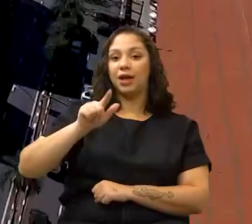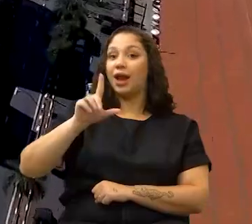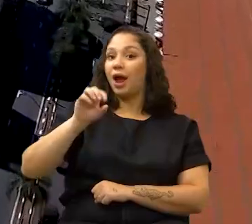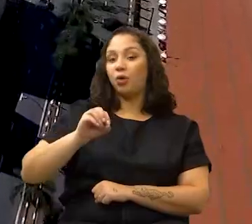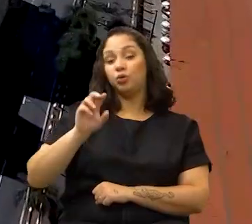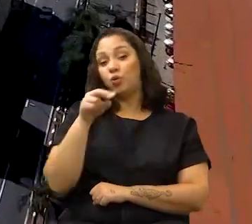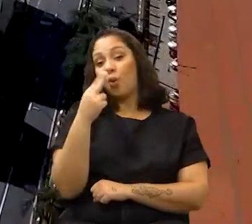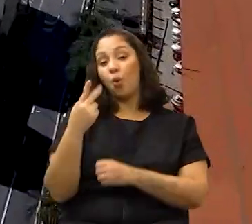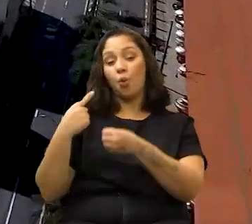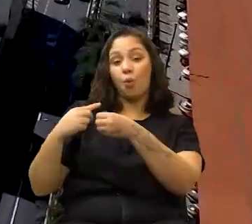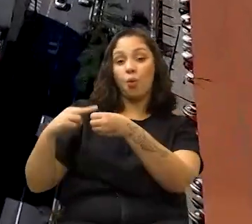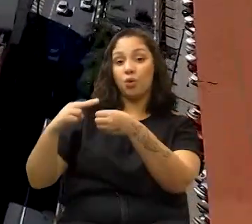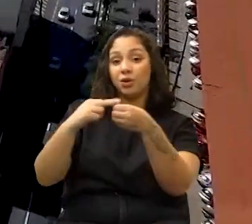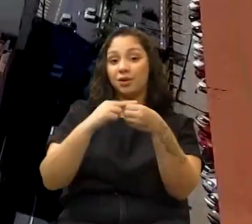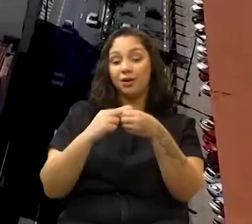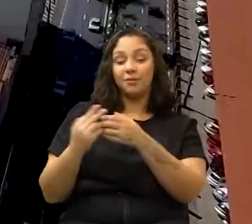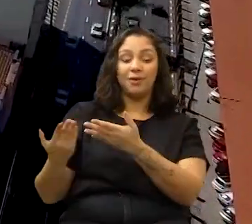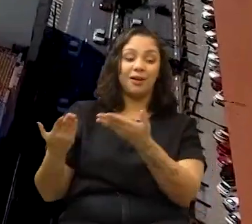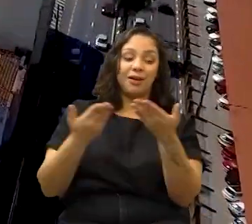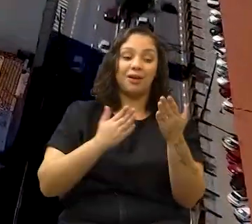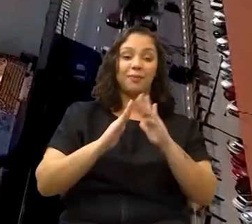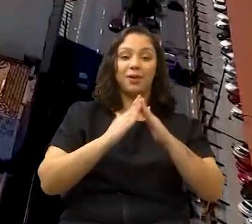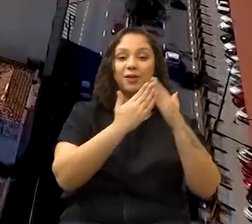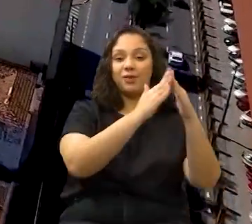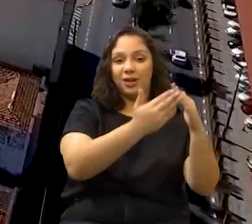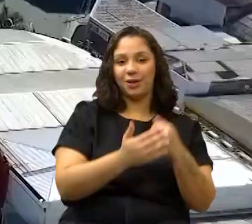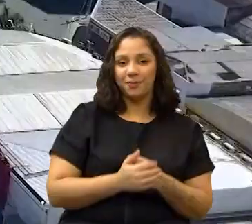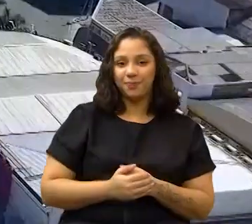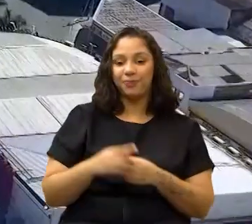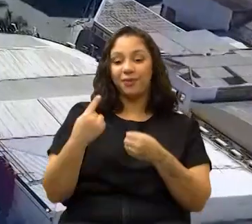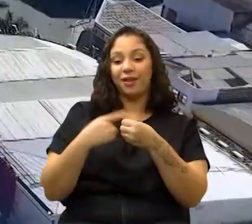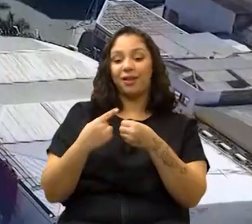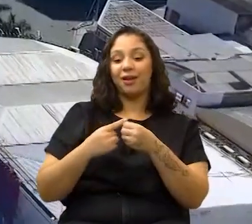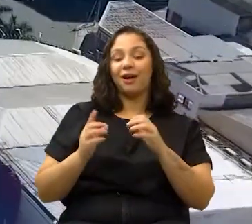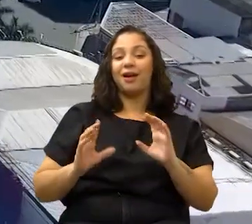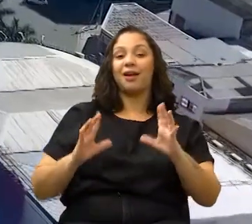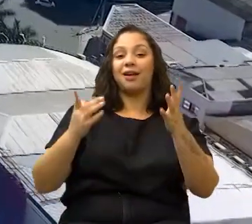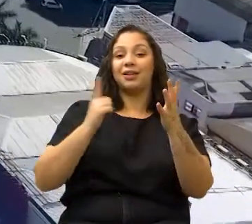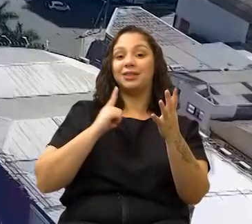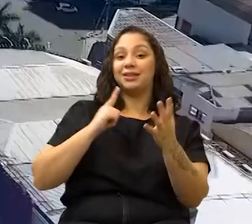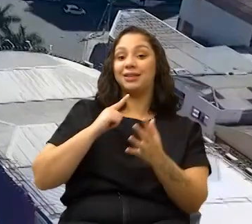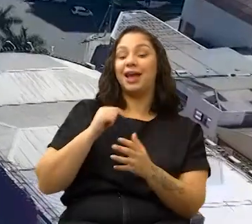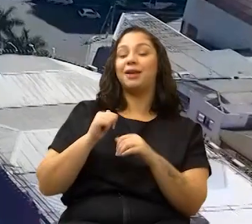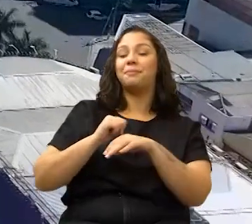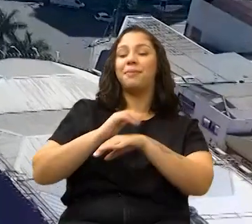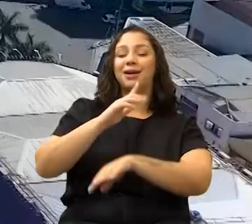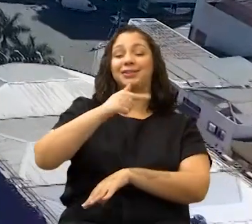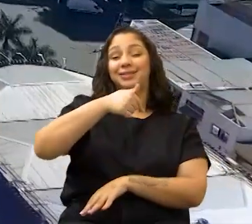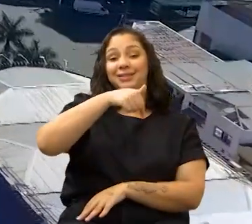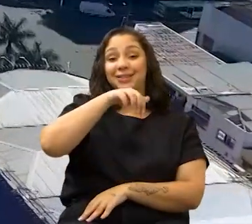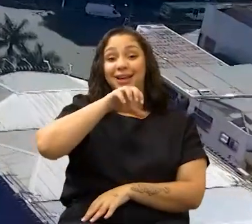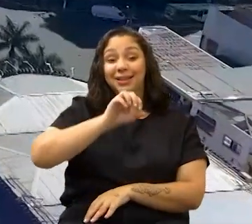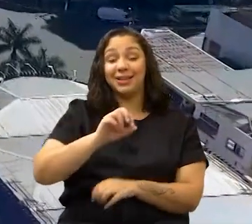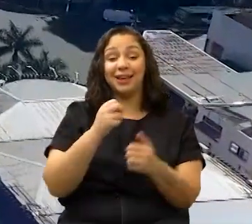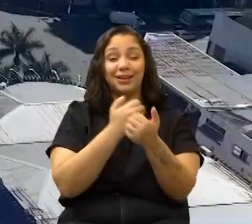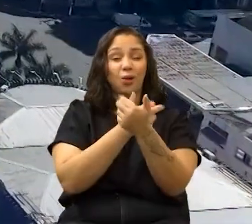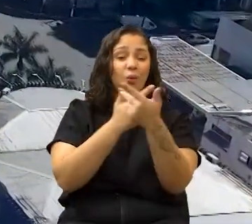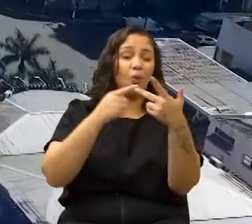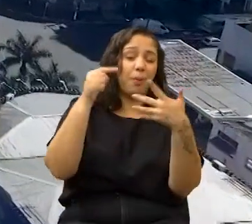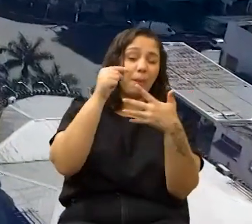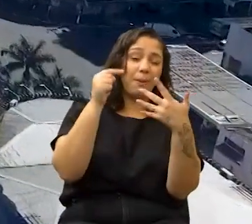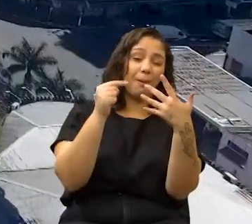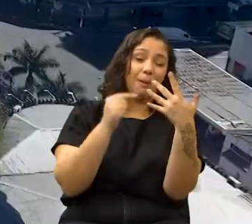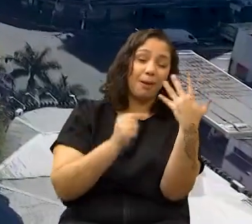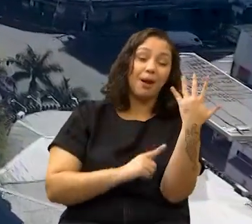Em Campinas, segundo o líder local do evento na cidade, a data será celebrada com mais de 70